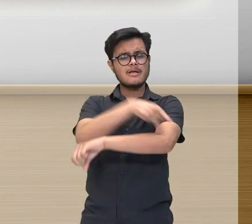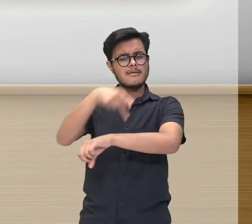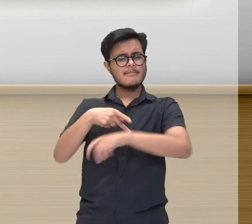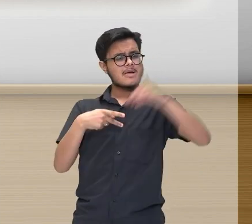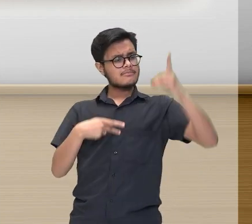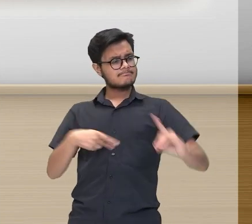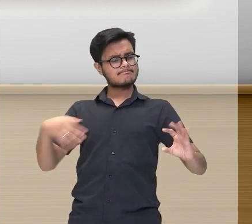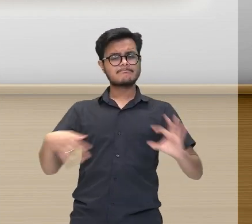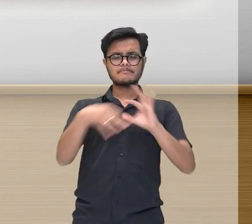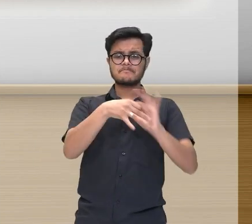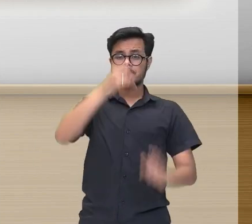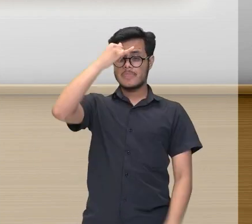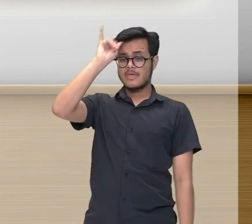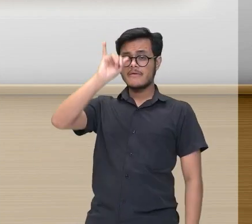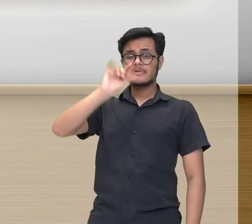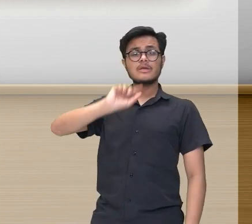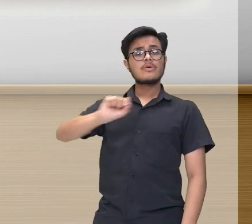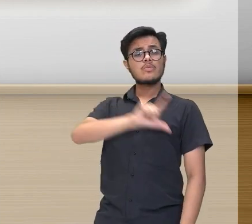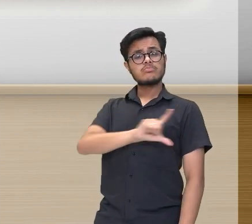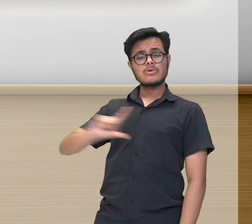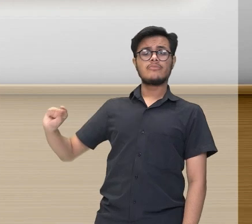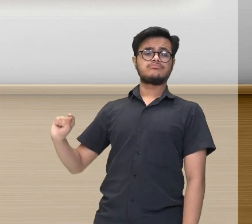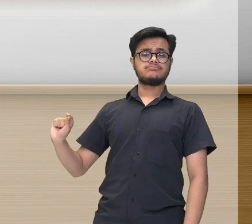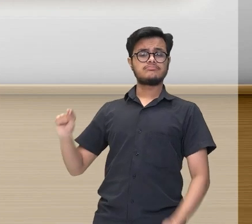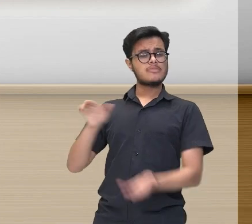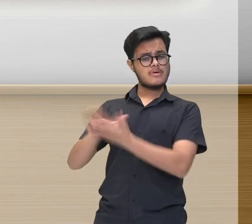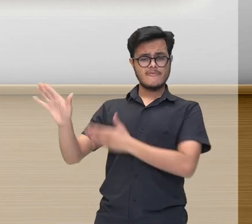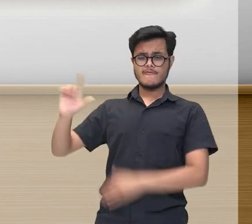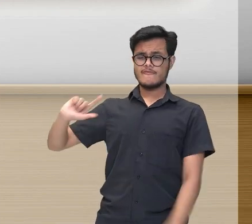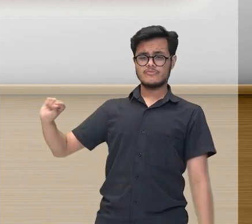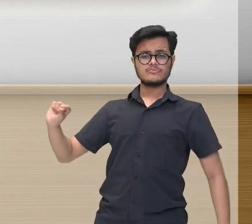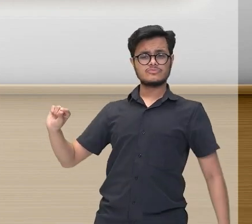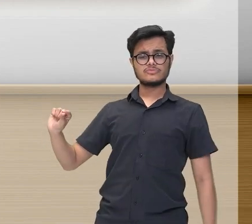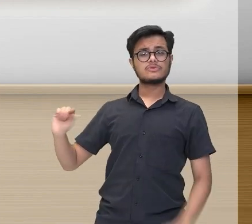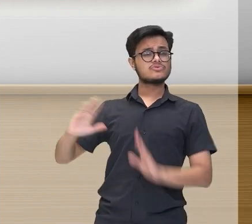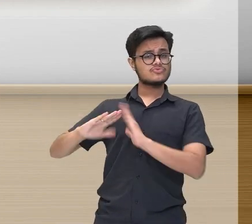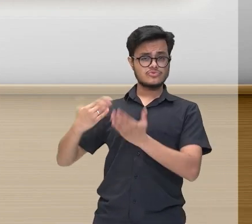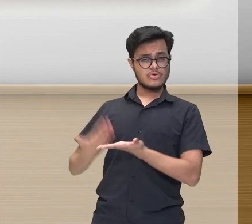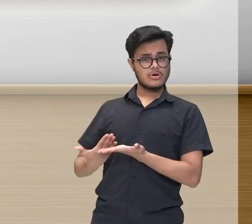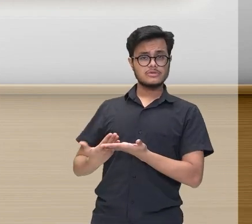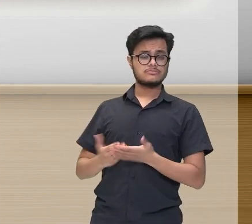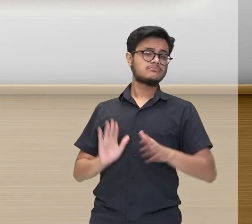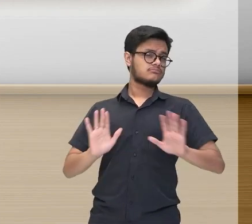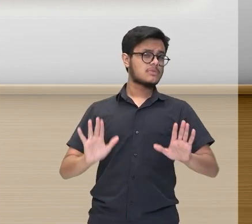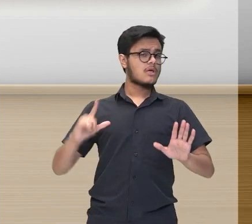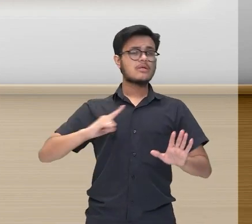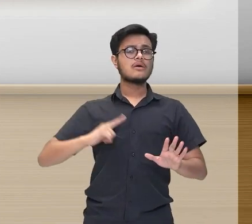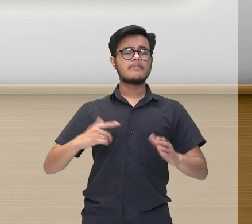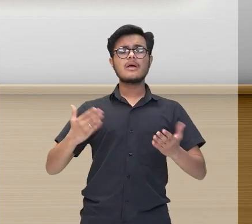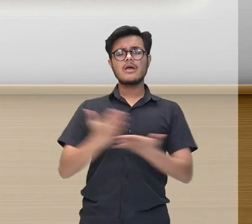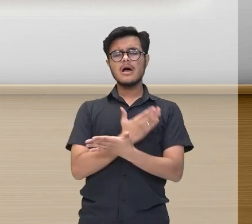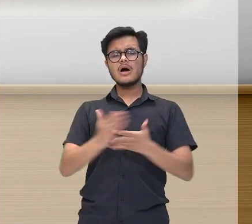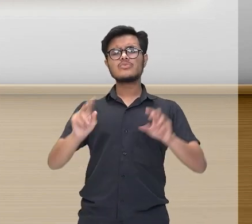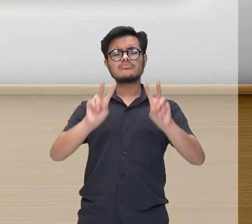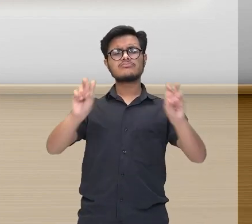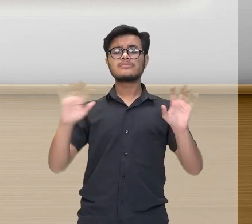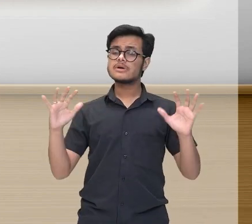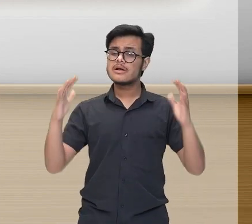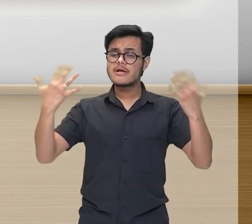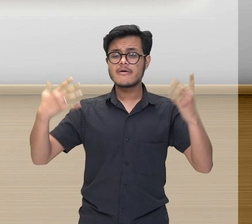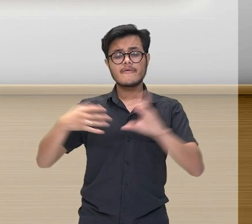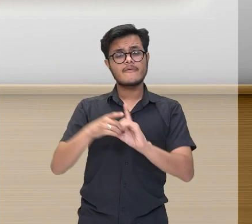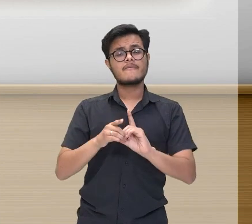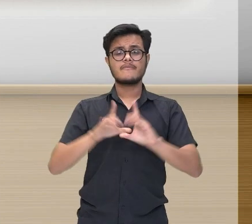para evitar ou reduzir o abandono escolar, né, com ações democráticas que sejam vistas ali